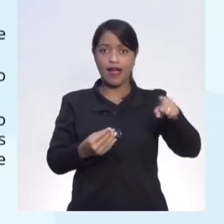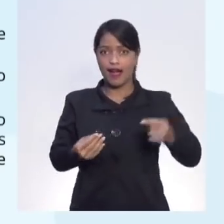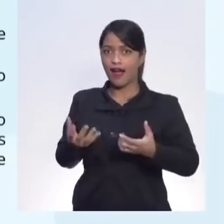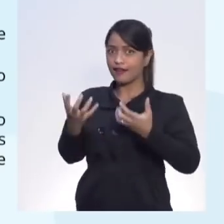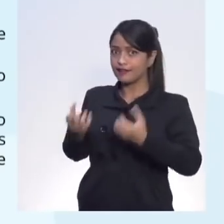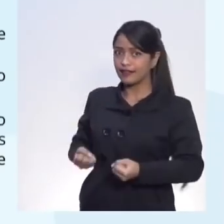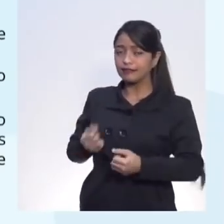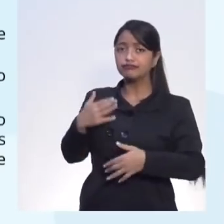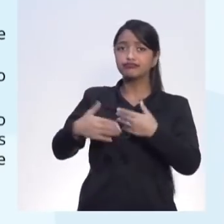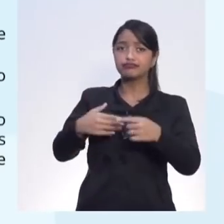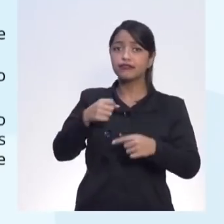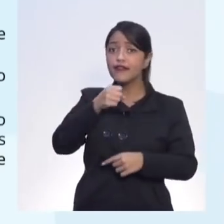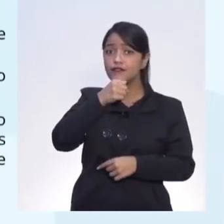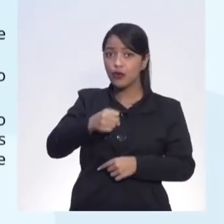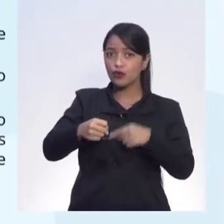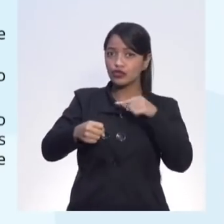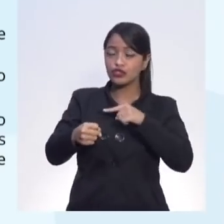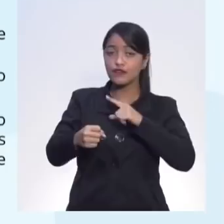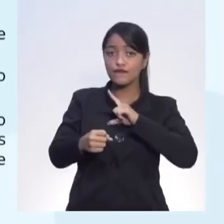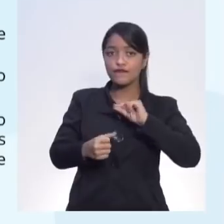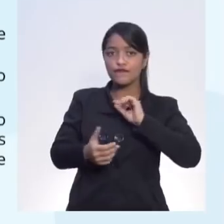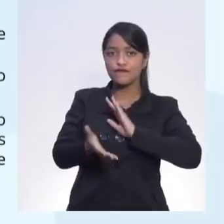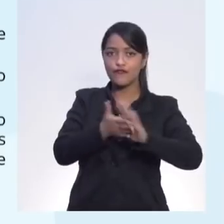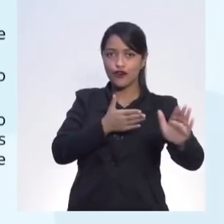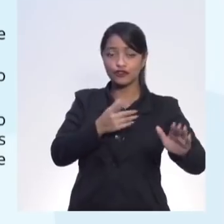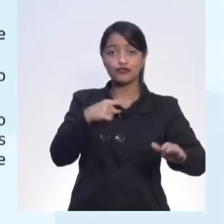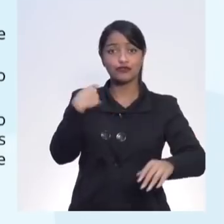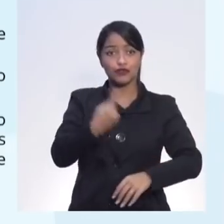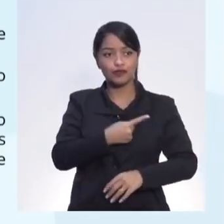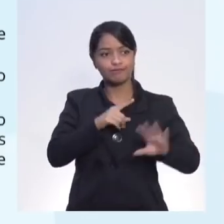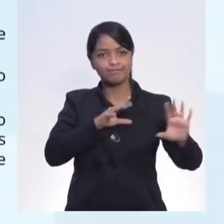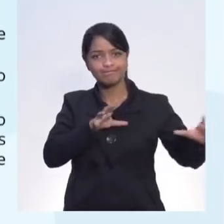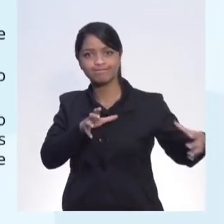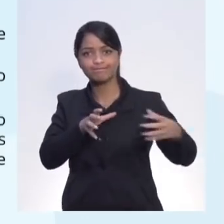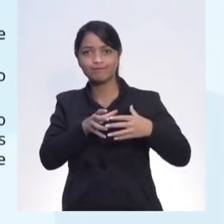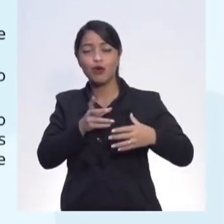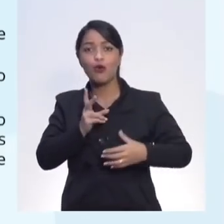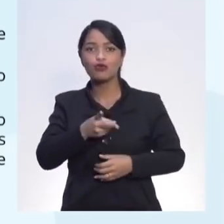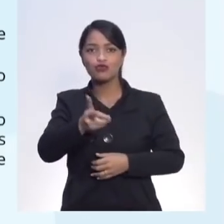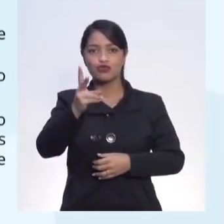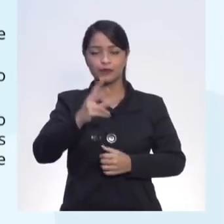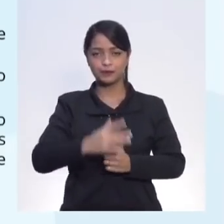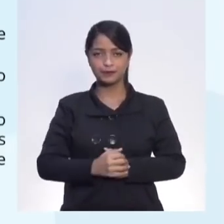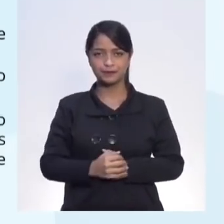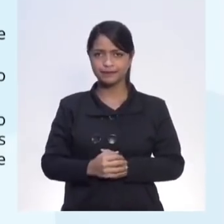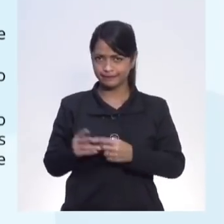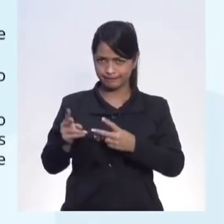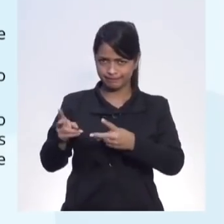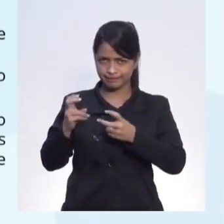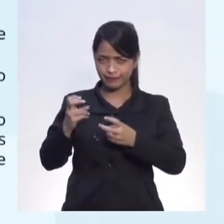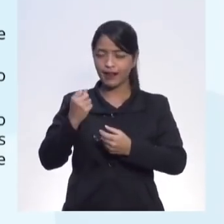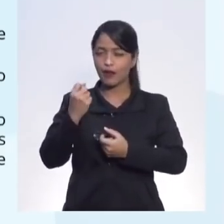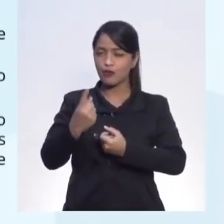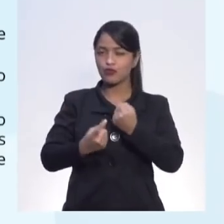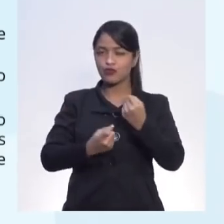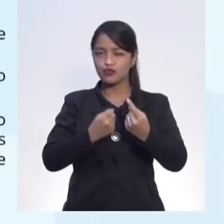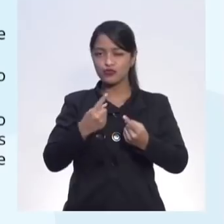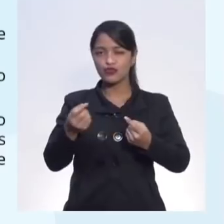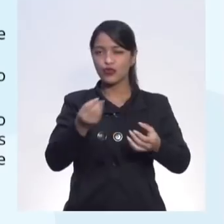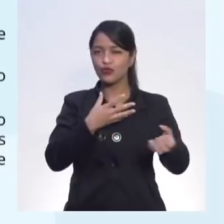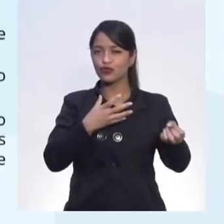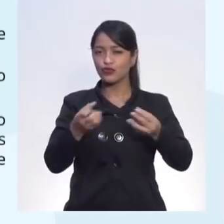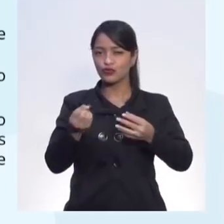viagem. Acaba aí essa parte do texto. Se vocês repararem, como a gente disse, são alguns personagens aí que entraram na história, certo,